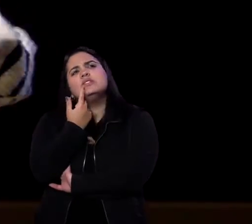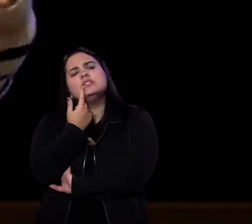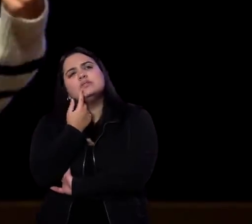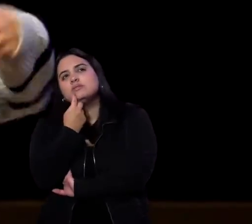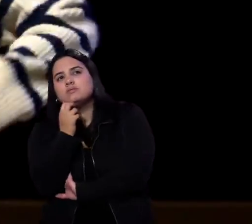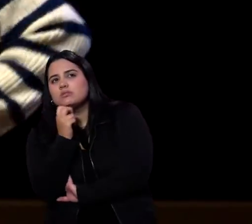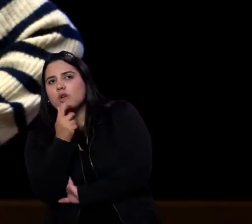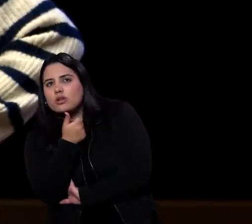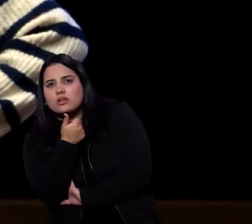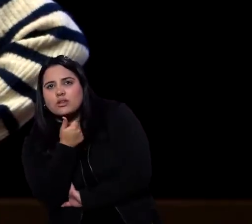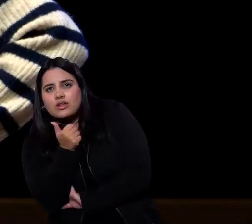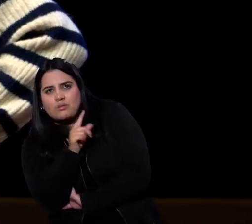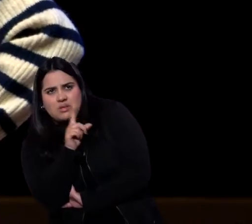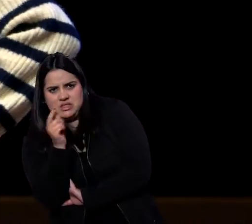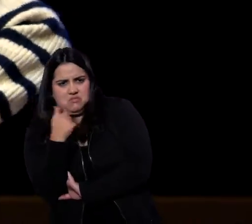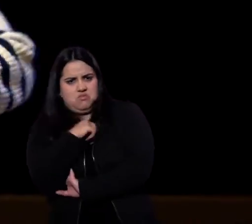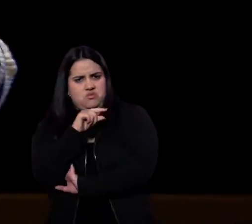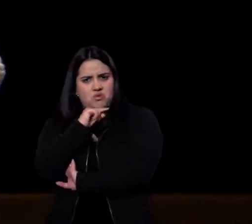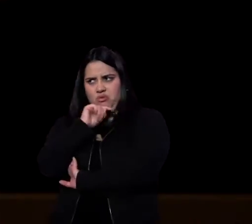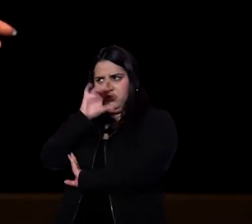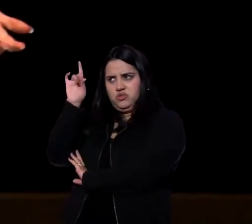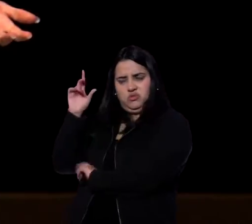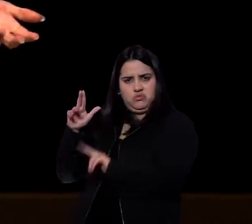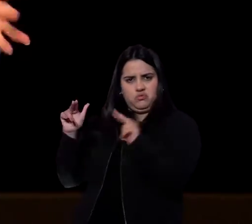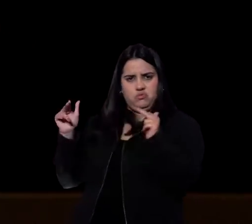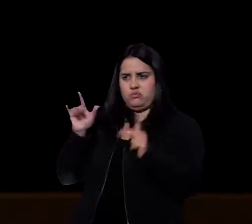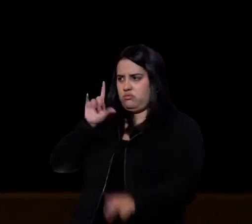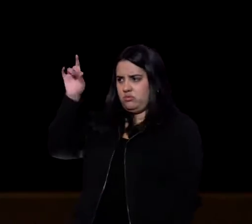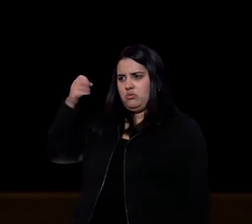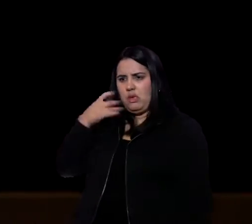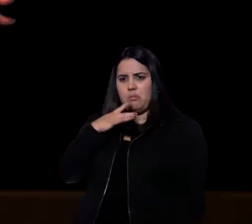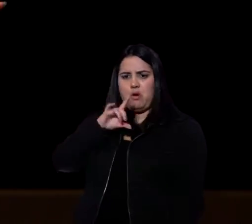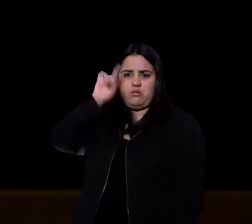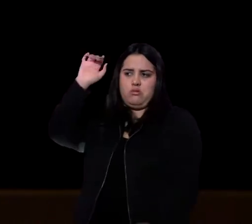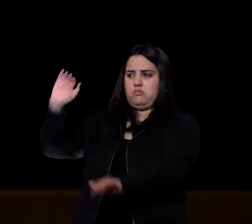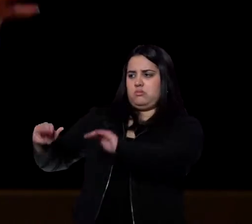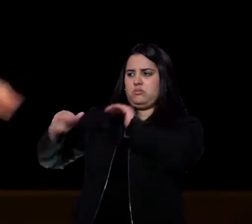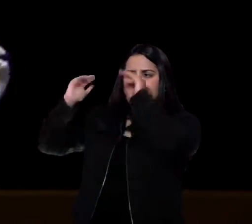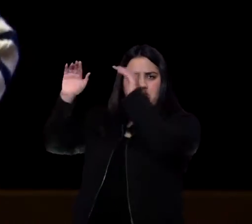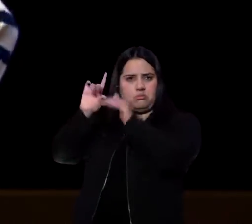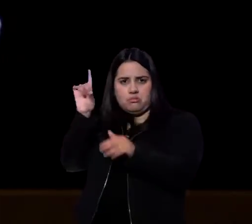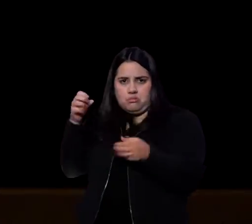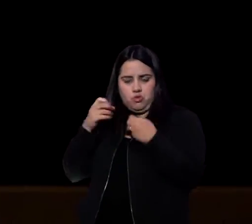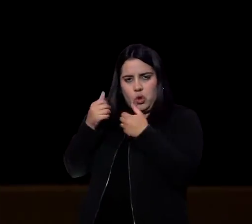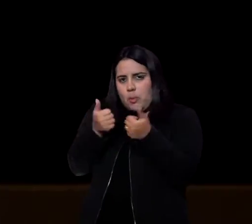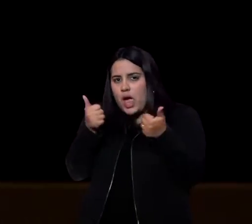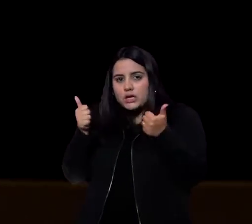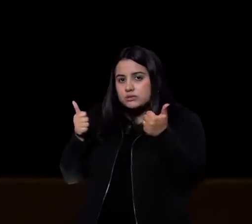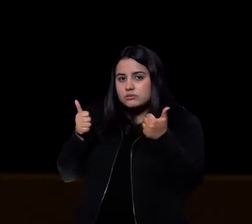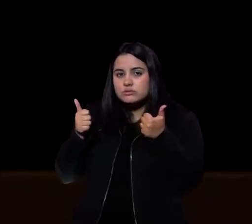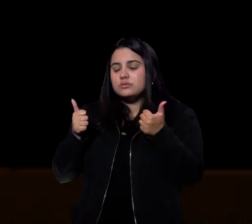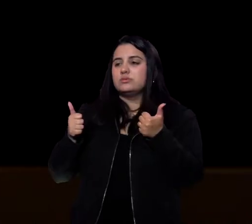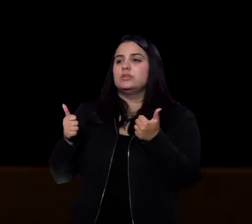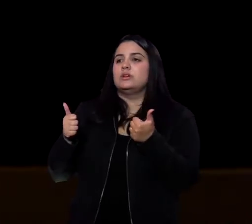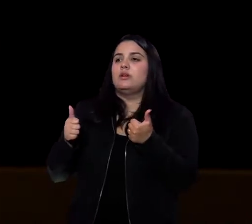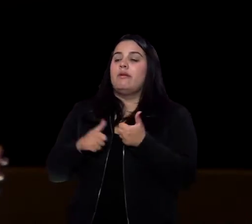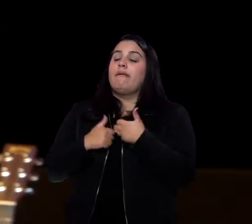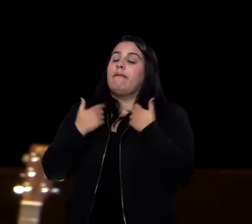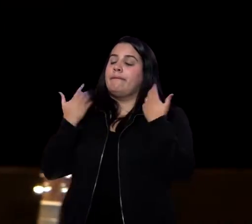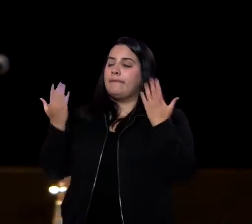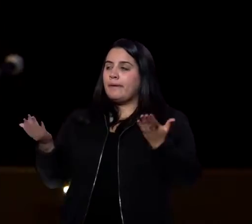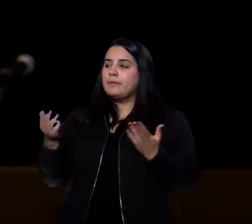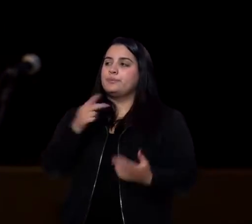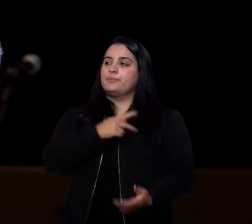tá, mas eu não duvido do caráter de Deus nunca. Tipo, Deus é bom, Deus é soberano, está tudo bem. E aí, ele